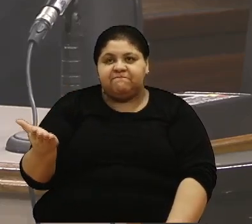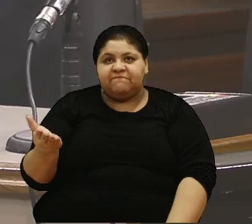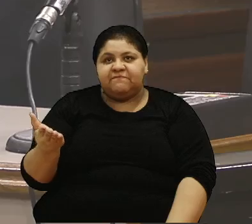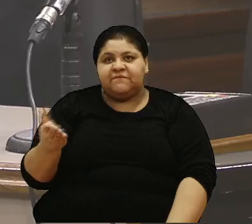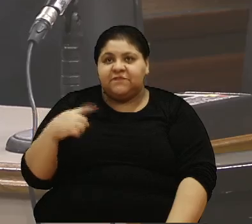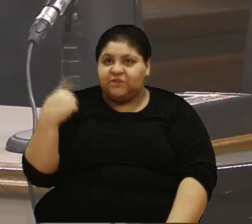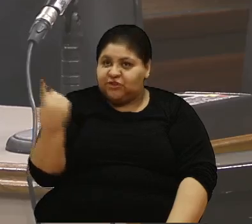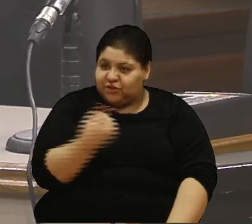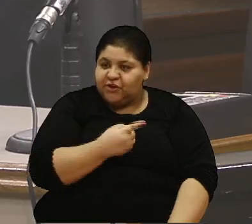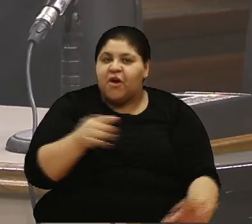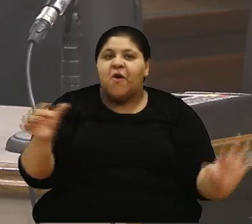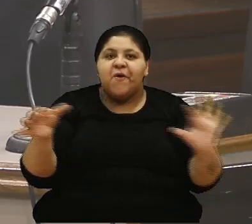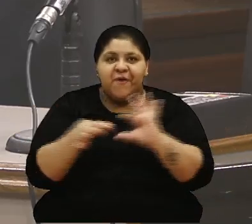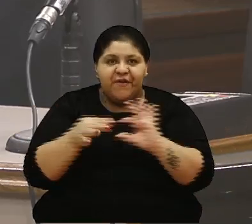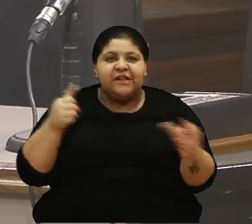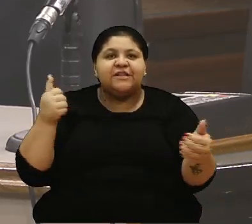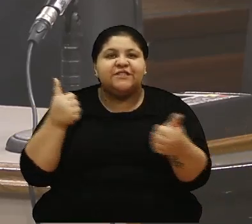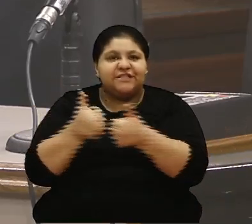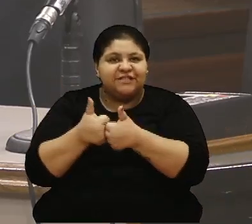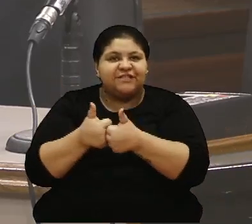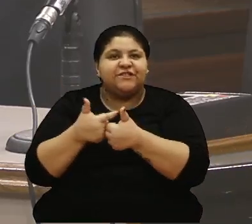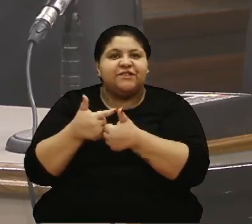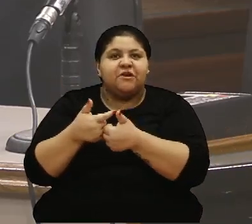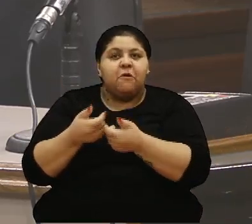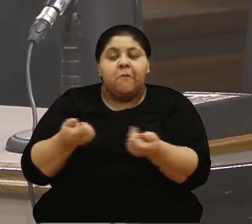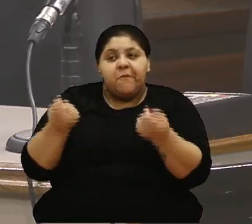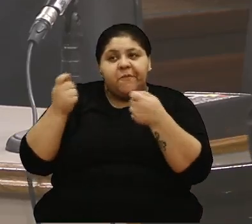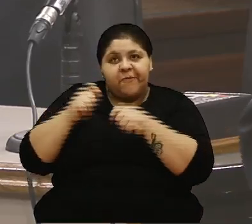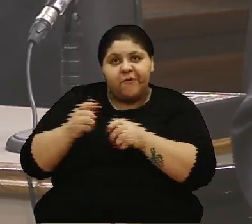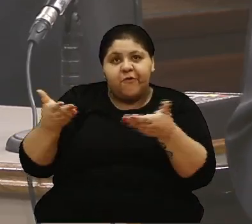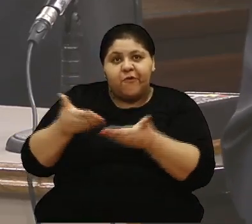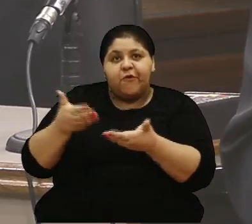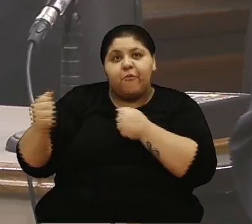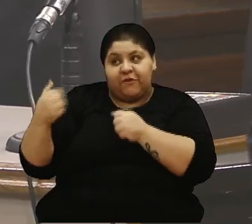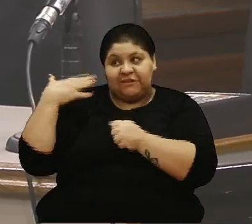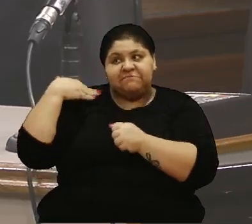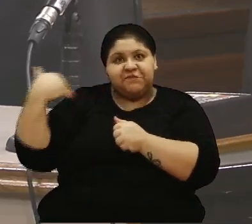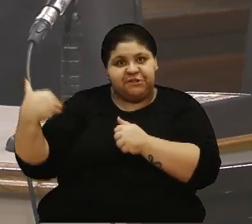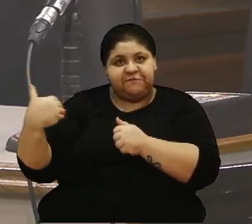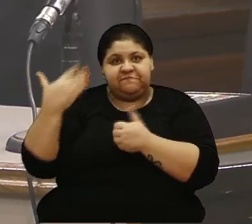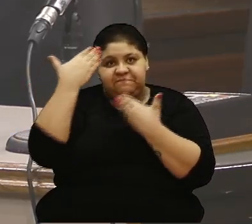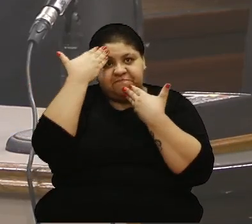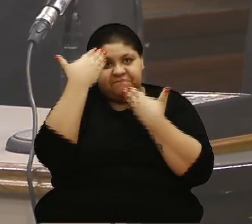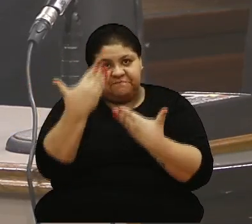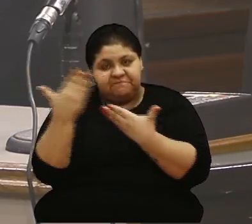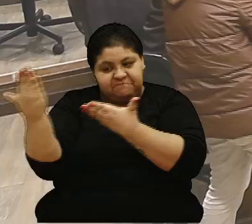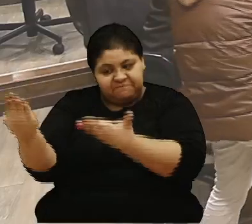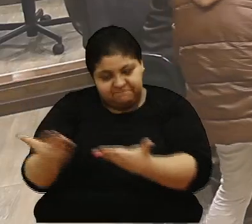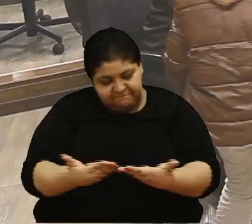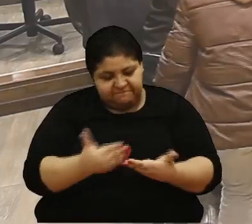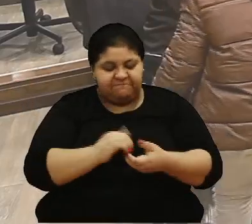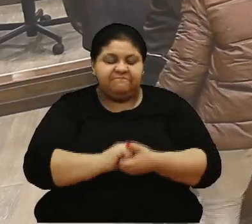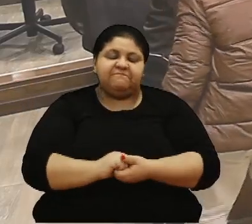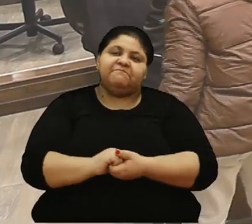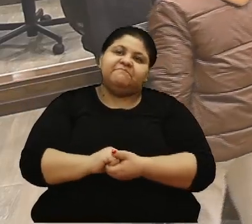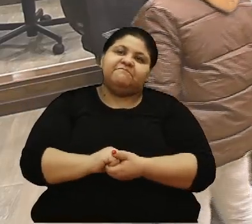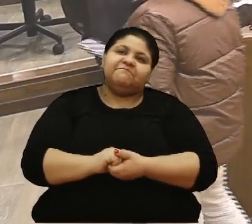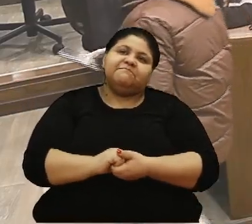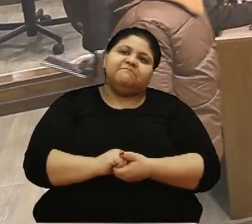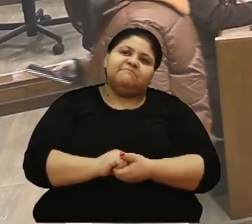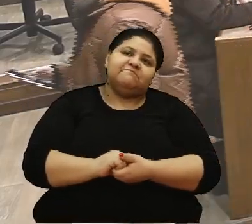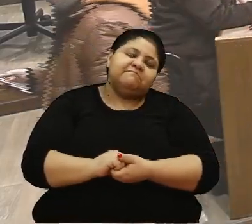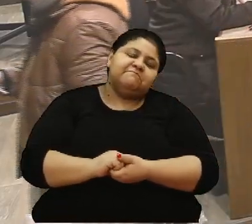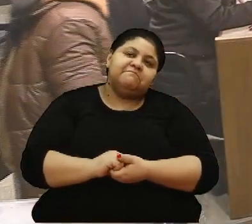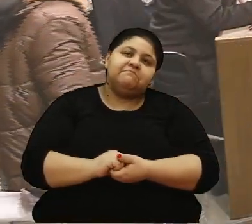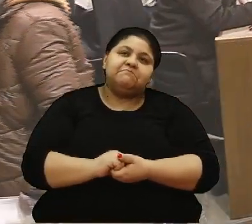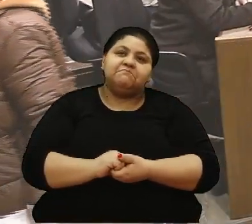somos parceiros, estamos juntos, o que precisar, estamos à disposição aí. Obrigado, bem-vindo, vereador.